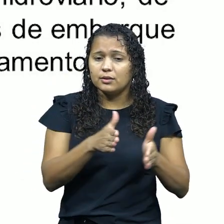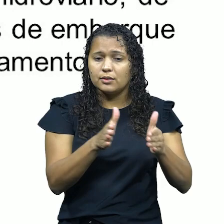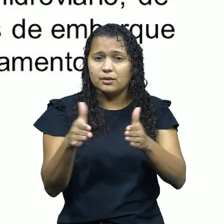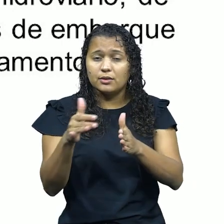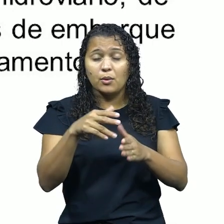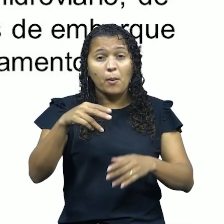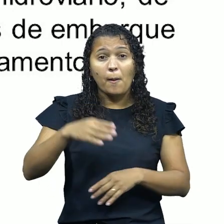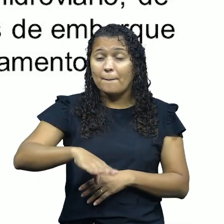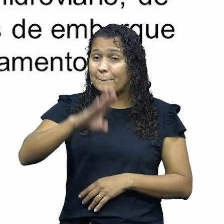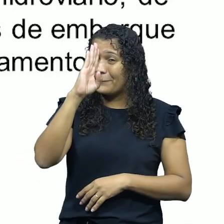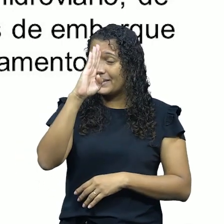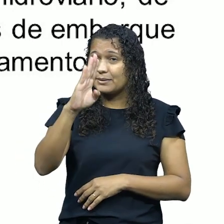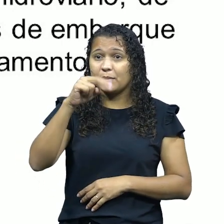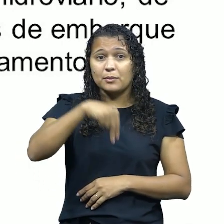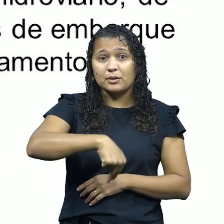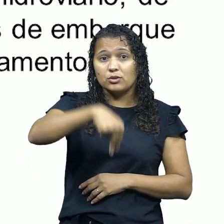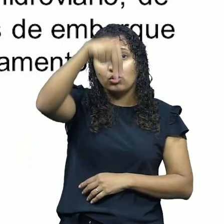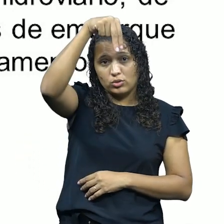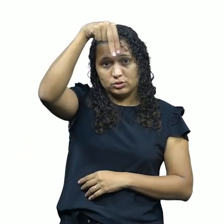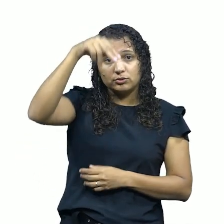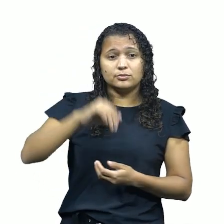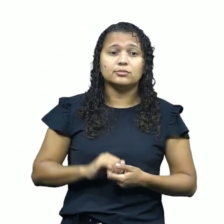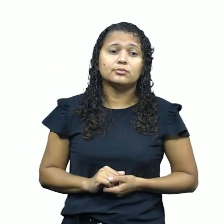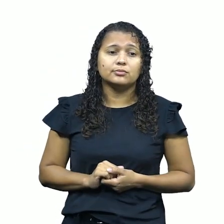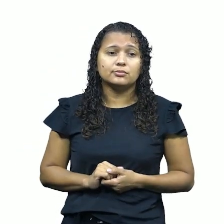principalmente na região norte.